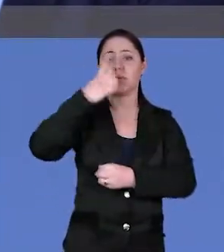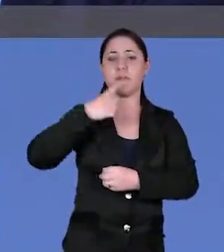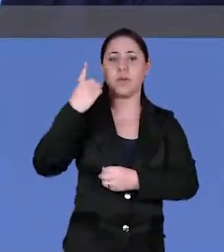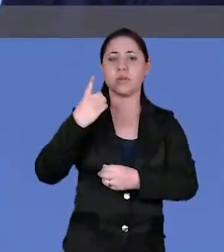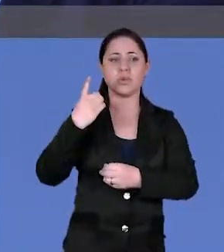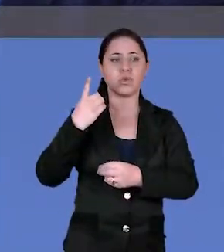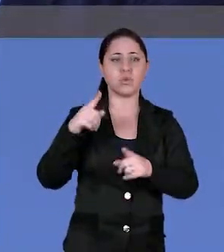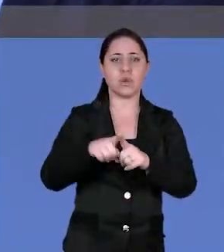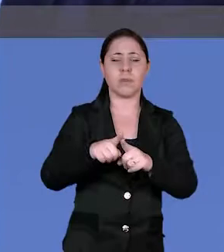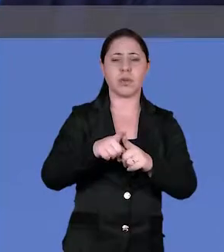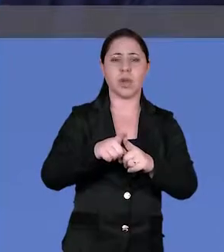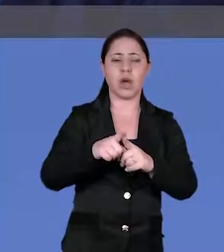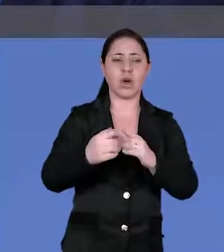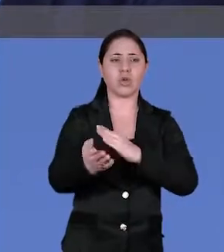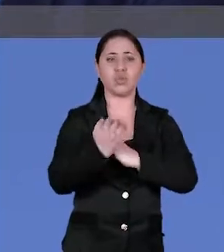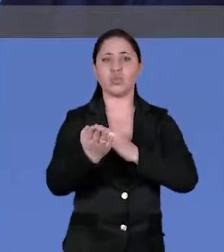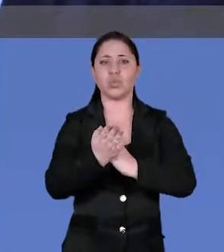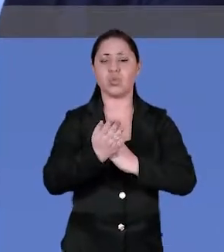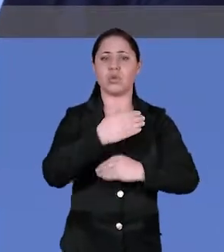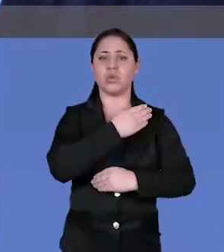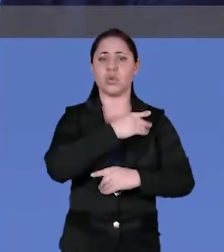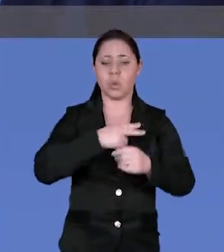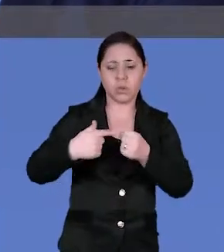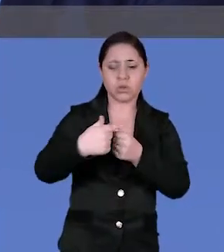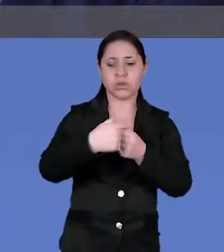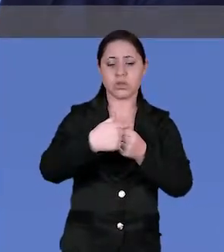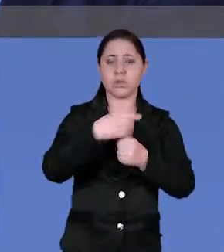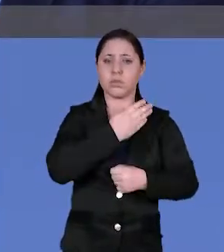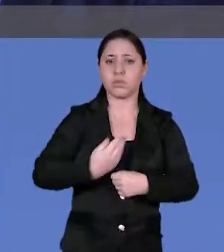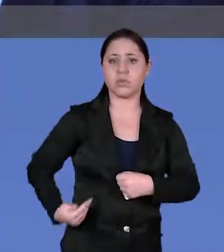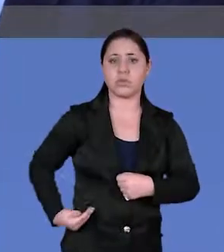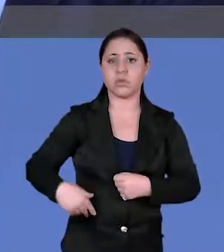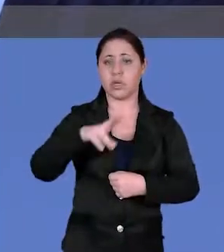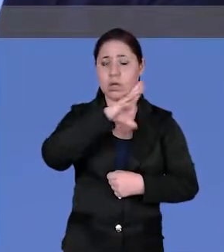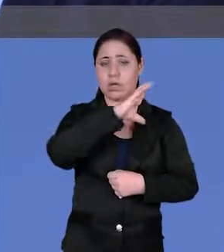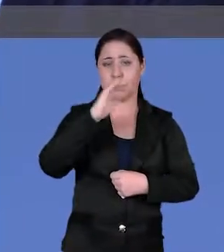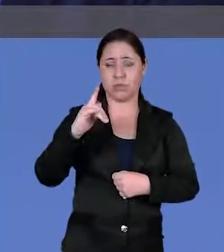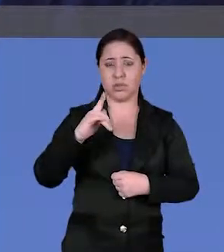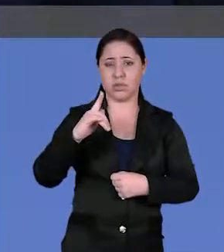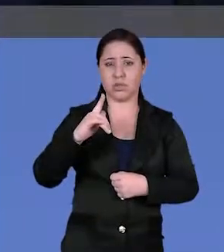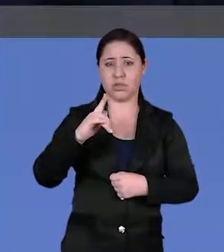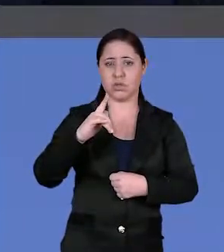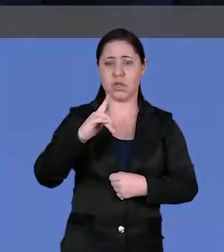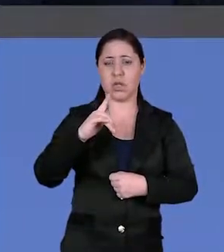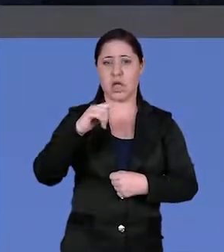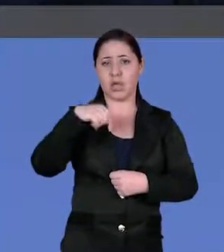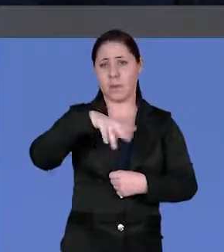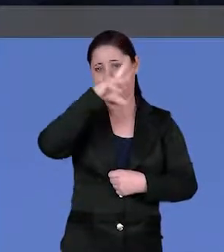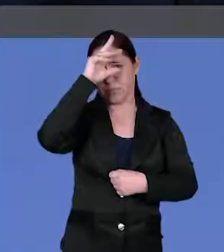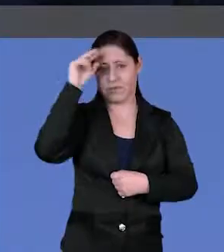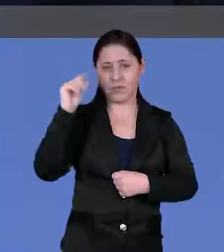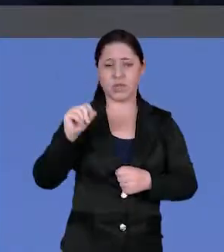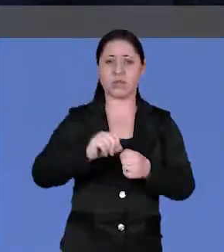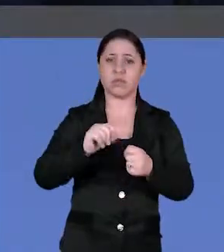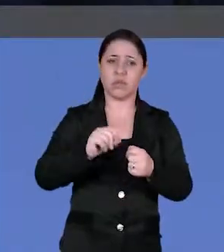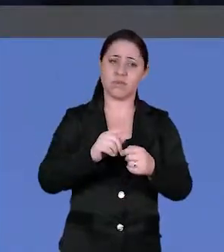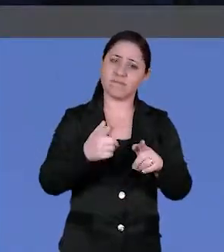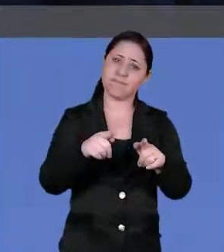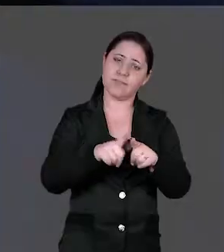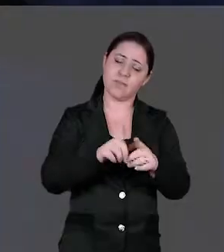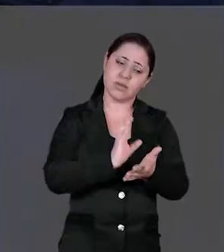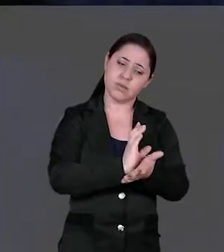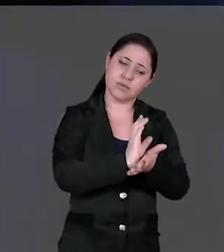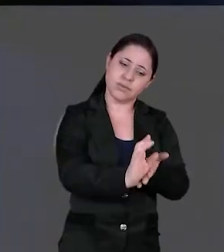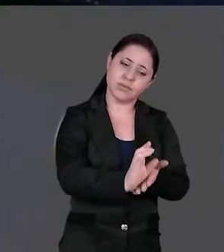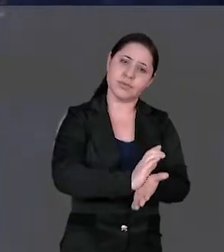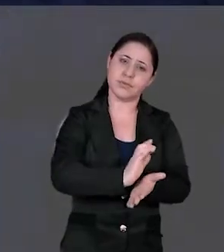esse enfrentamento na dependência química. E com isso, acaba que buscando parcerias, buscando emendas parlamentares, convênio